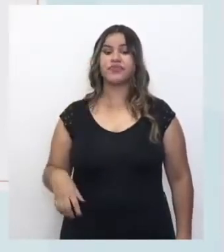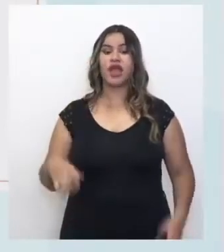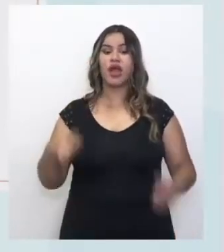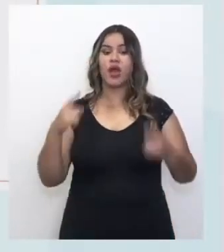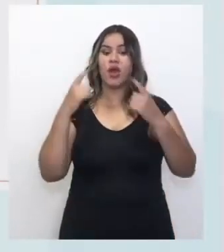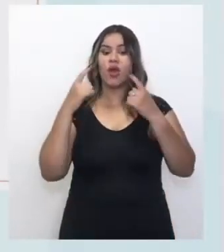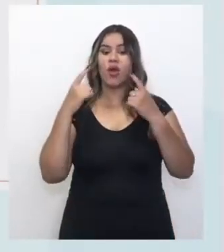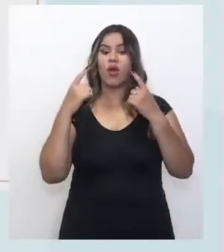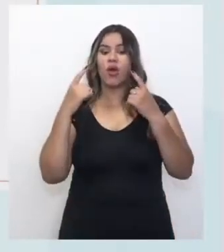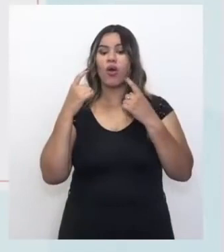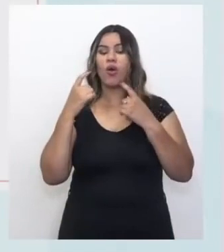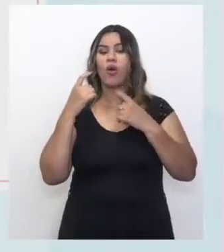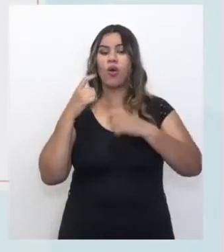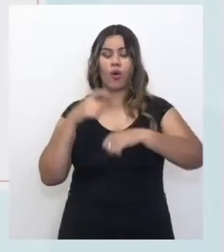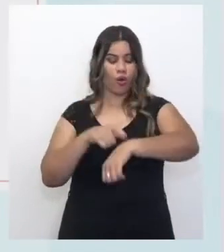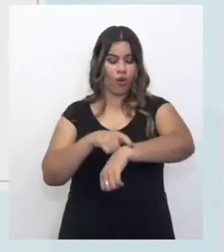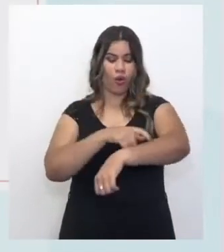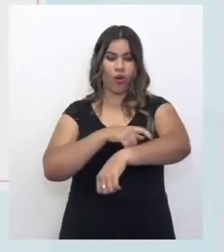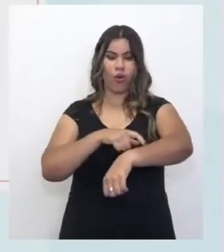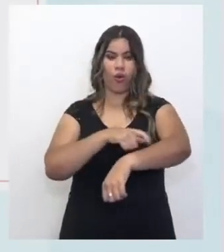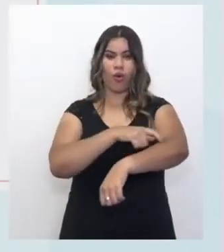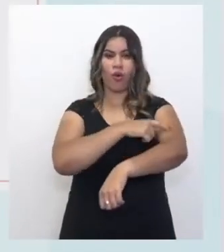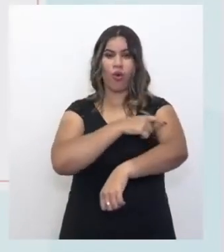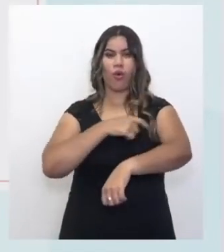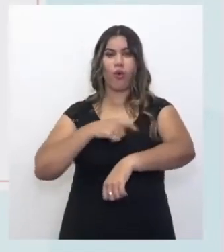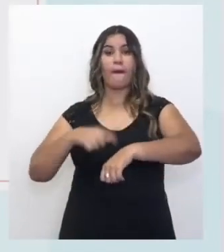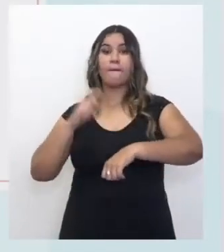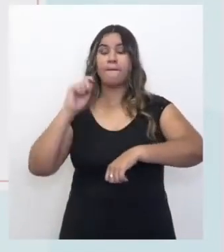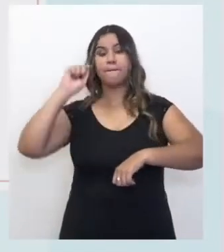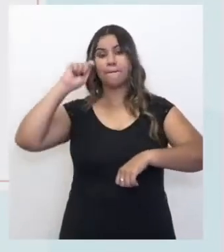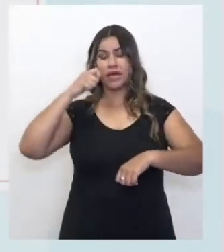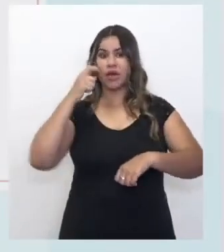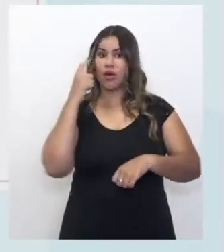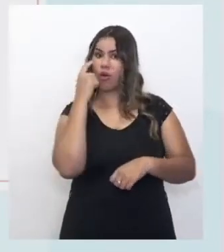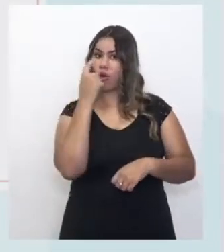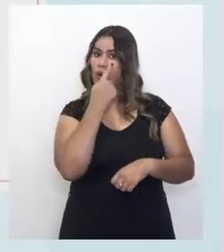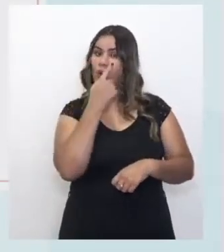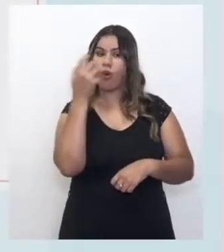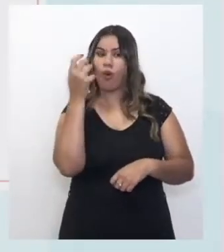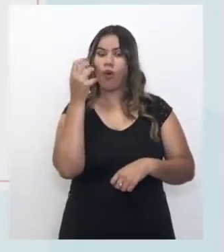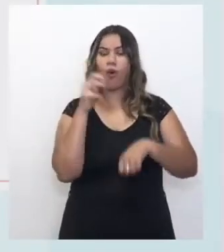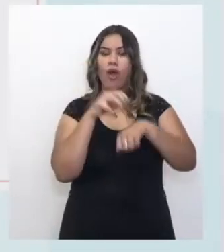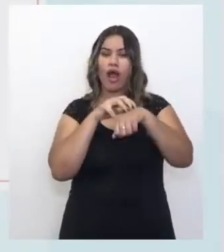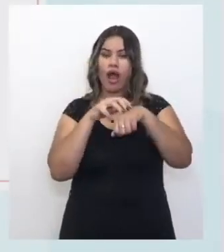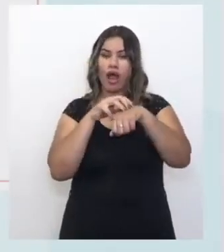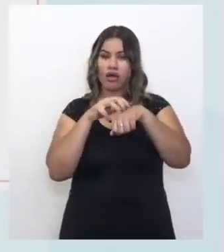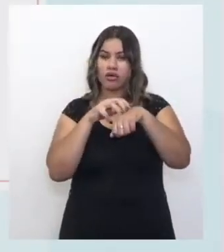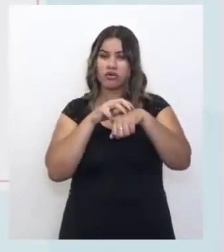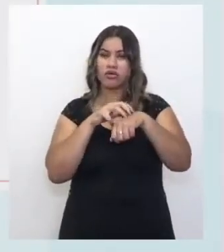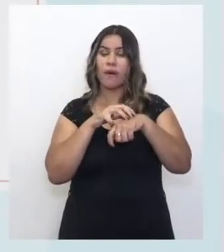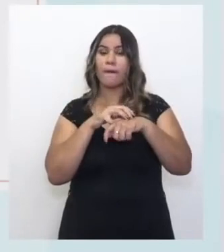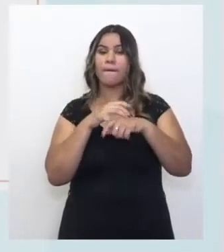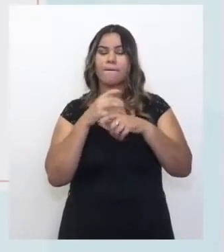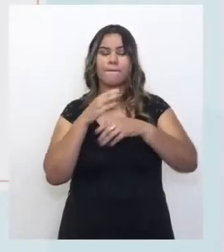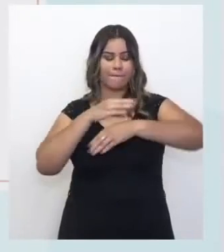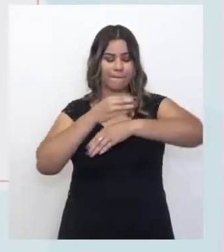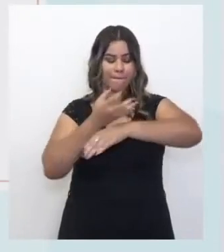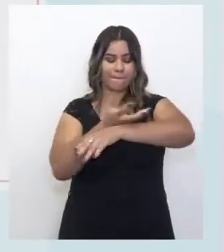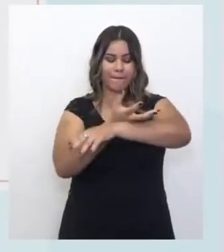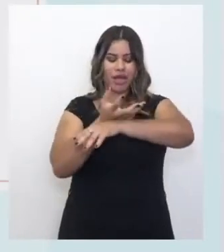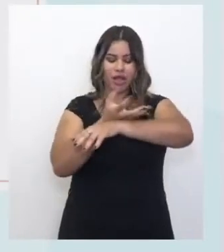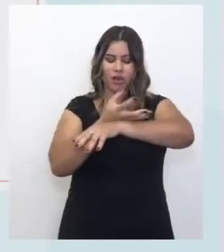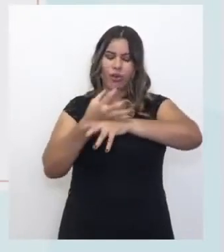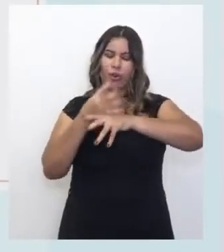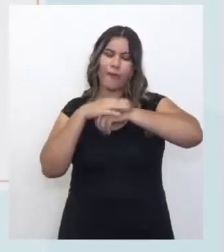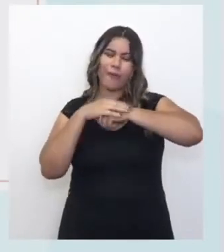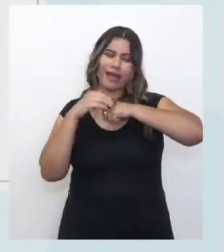grandes e lindas manchas pretas pelo corpo. Seus olhos são castanhos claros, tem pelo macio, focinho preto, como uma jabuticaba